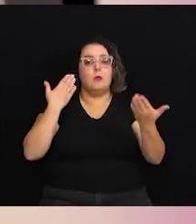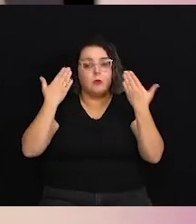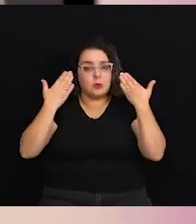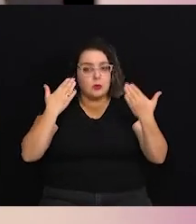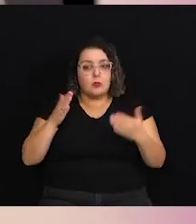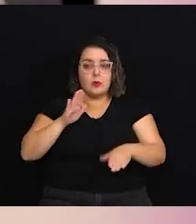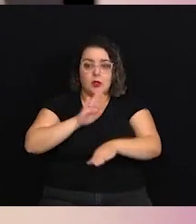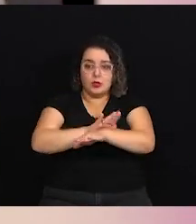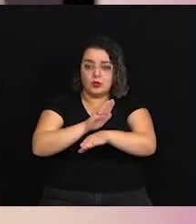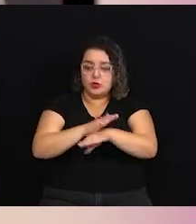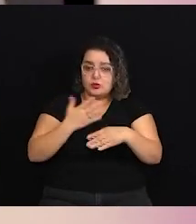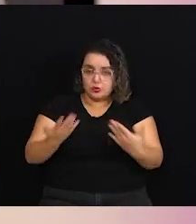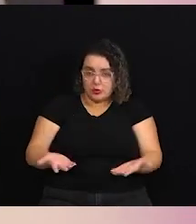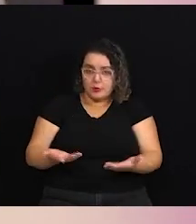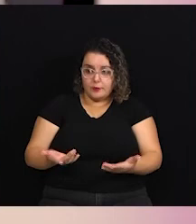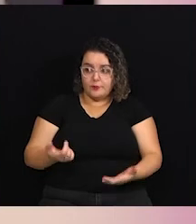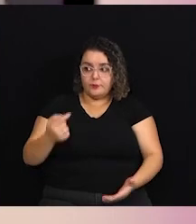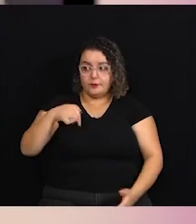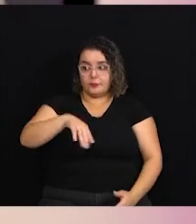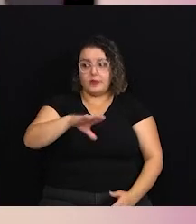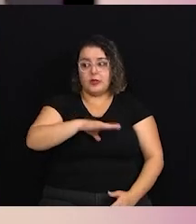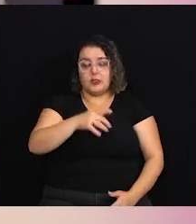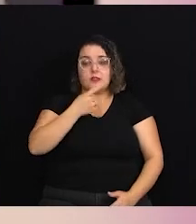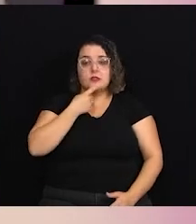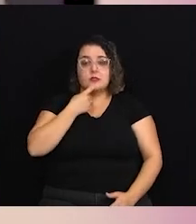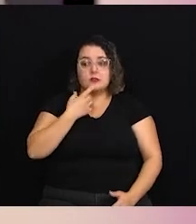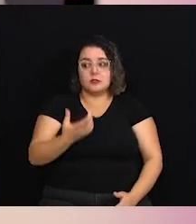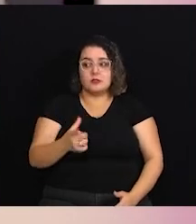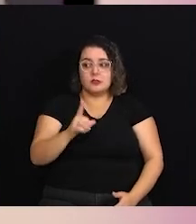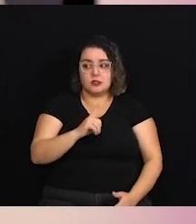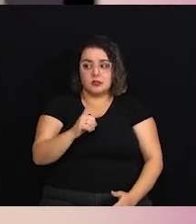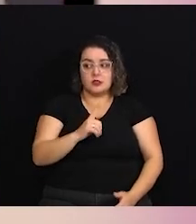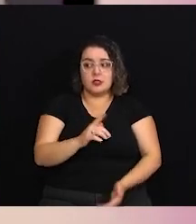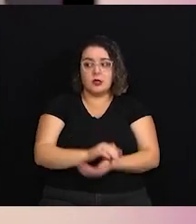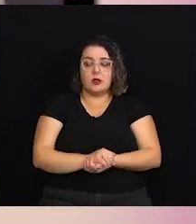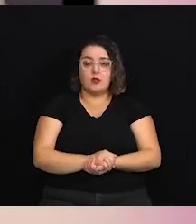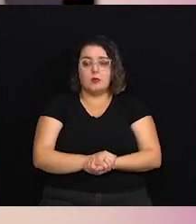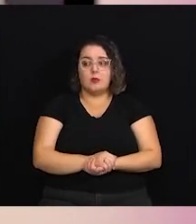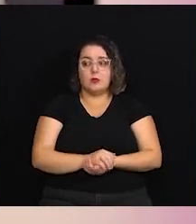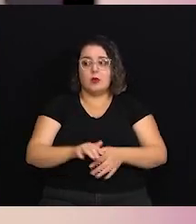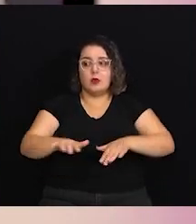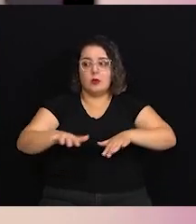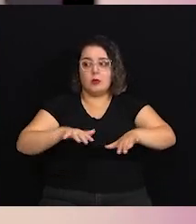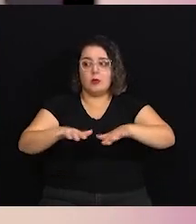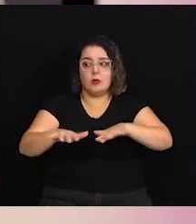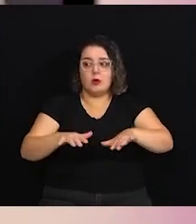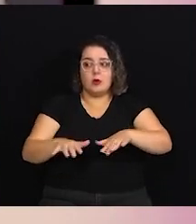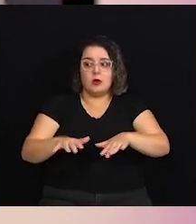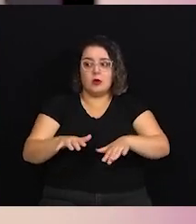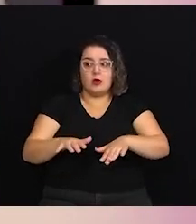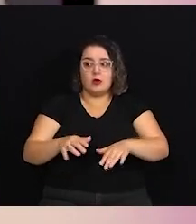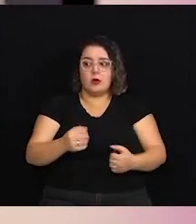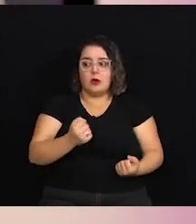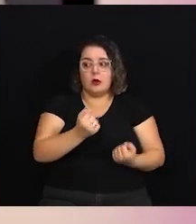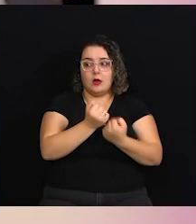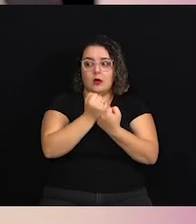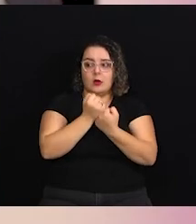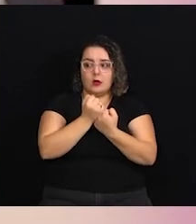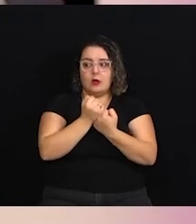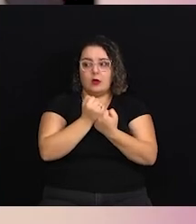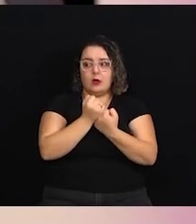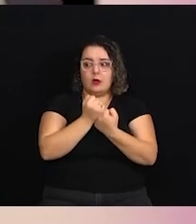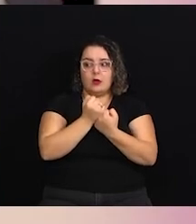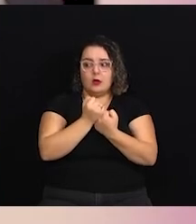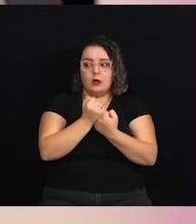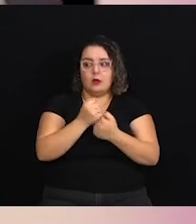suporte psicológico né aqui na cidade de Campinas nós temos a movimentos dentários de apoio